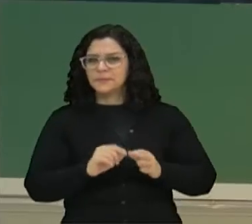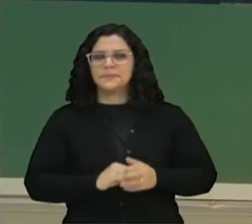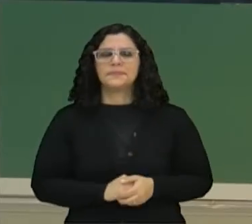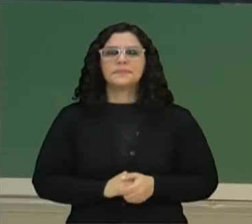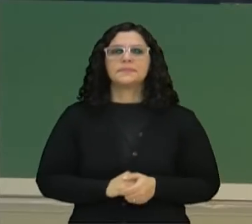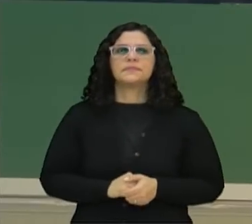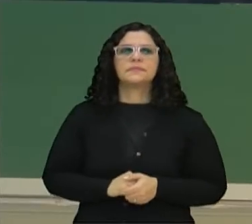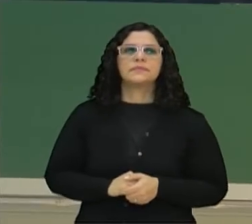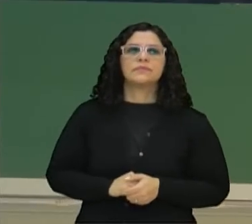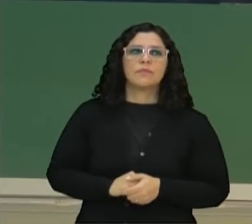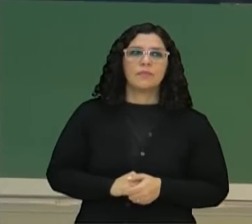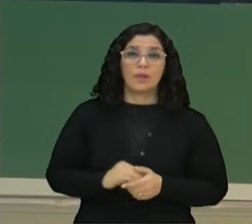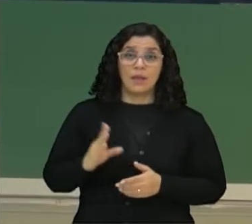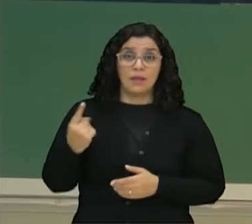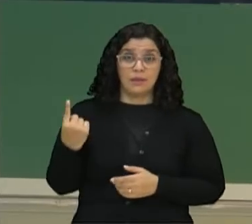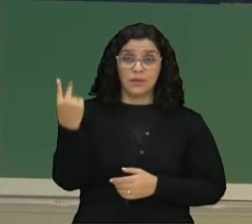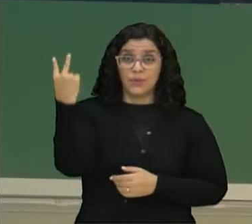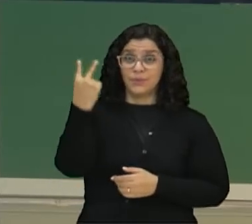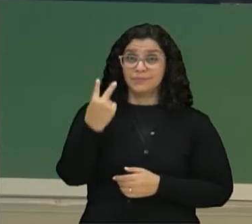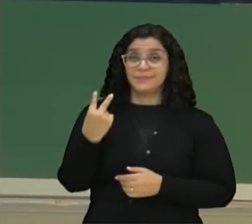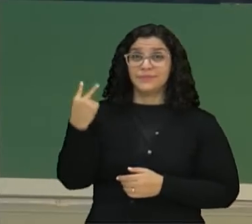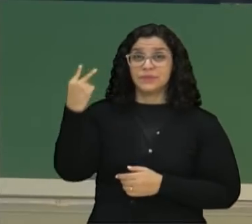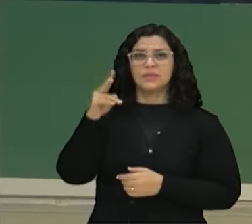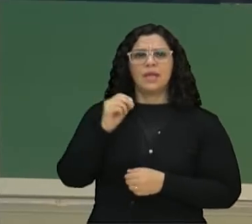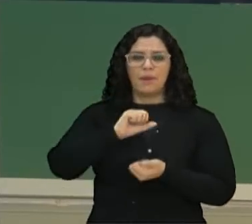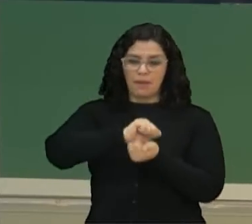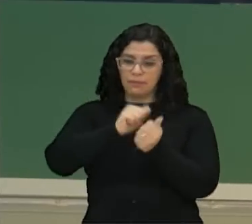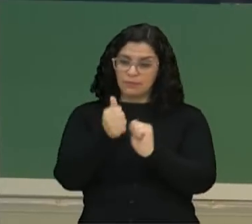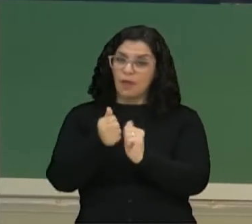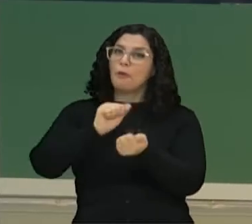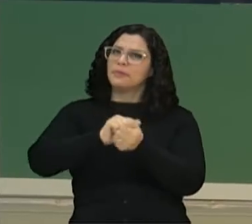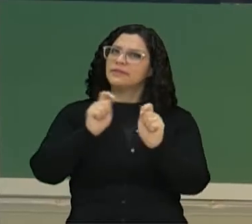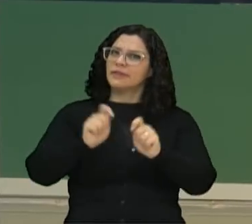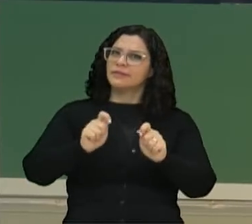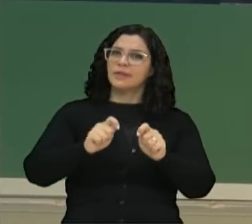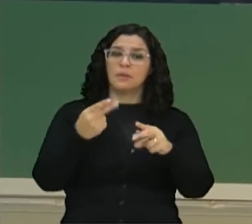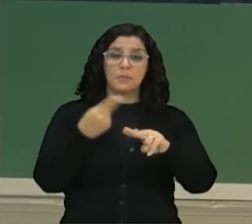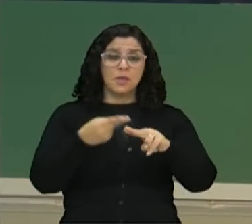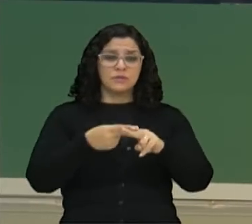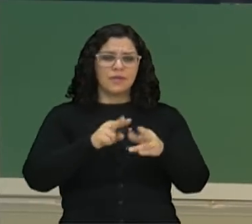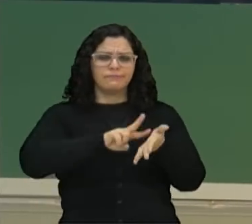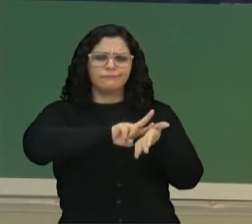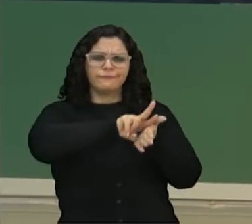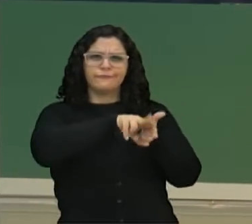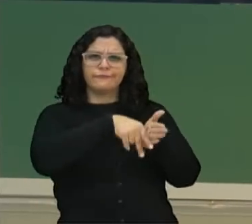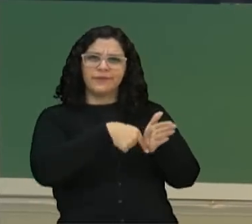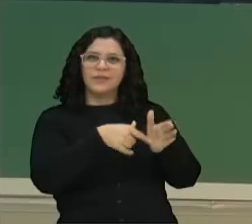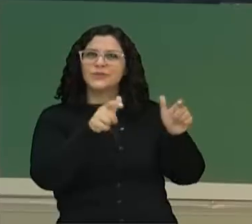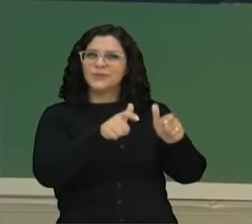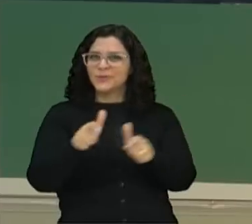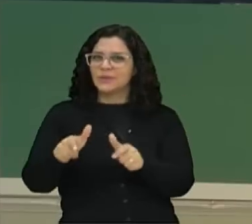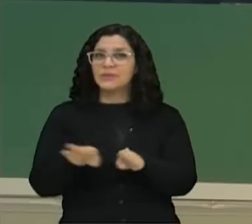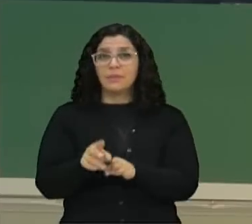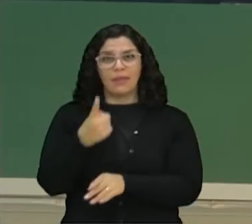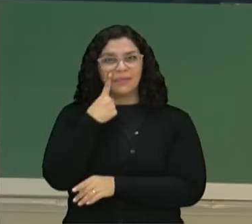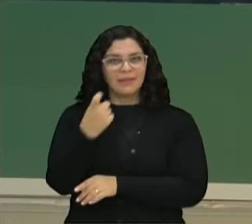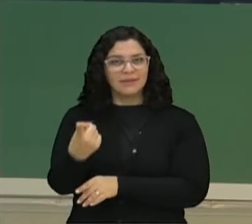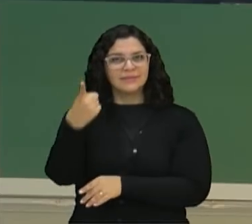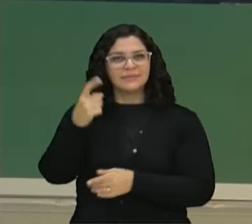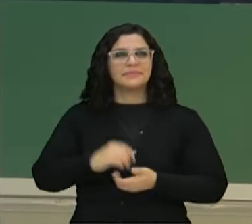assunto, certo? Então, não é difícil, dá para adaptar, né, em vários contextos, em várias realidades, e é muito